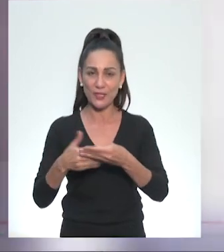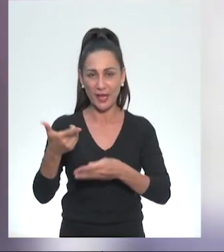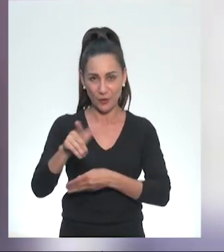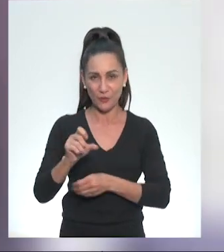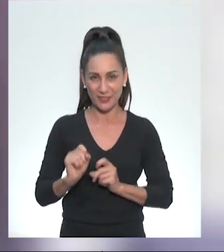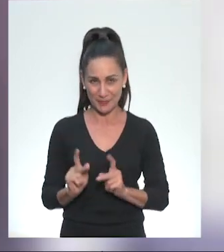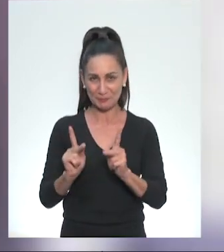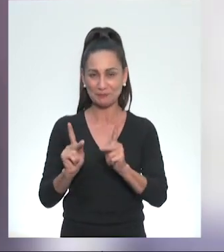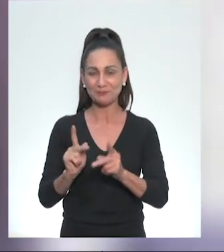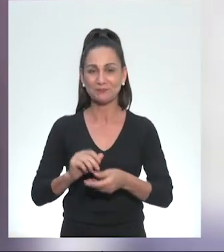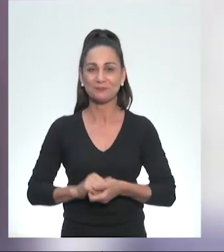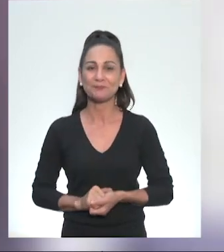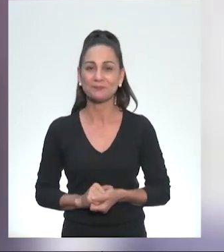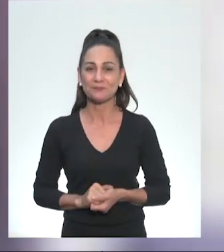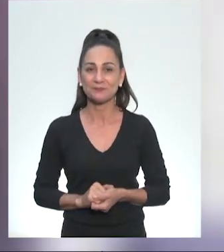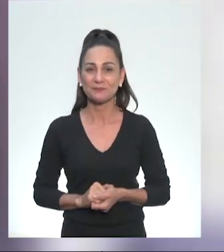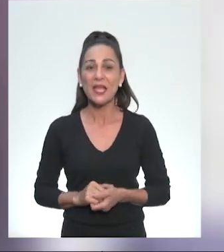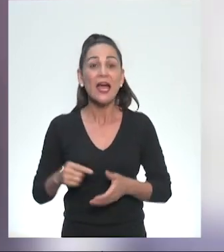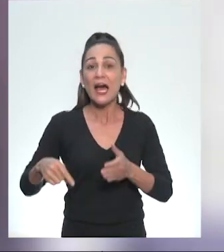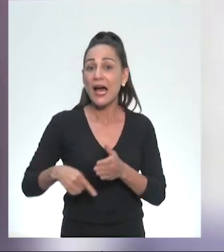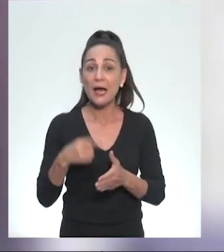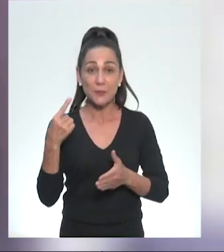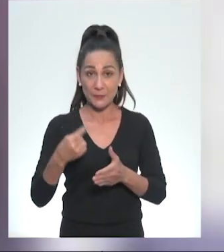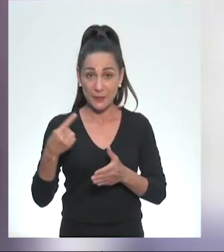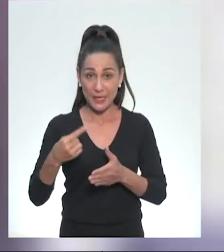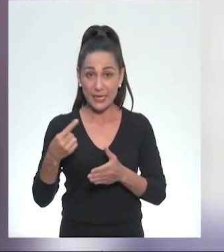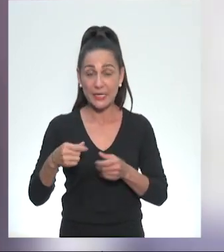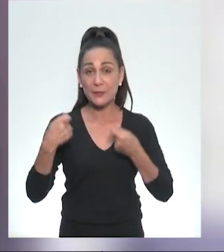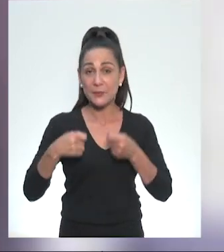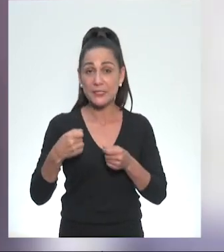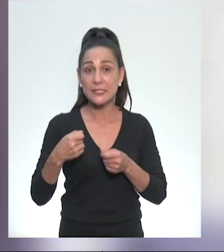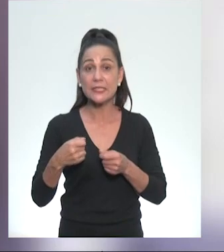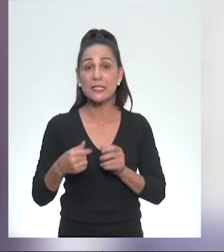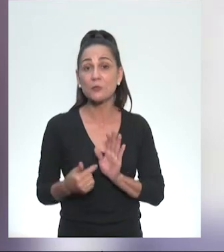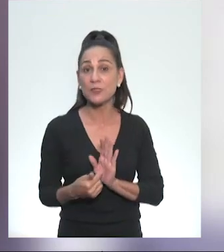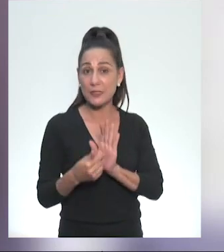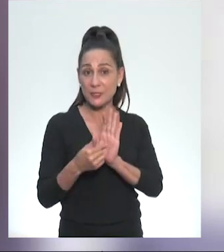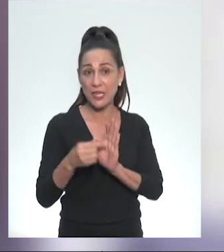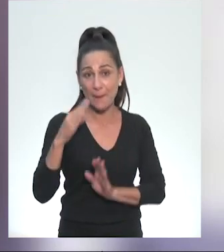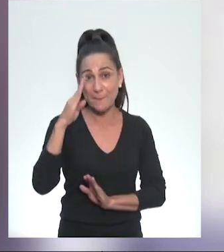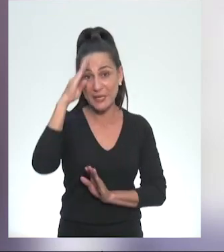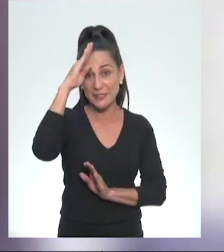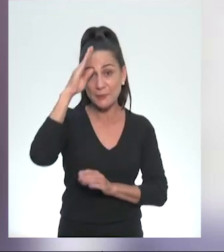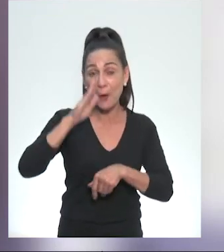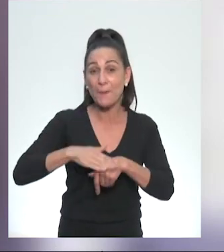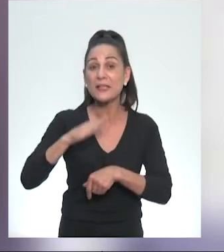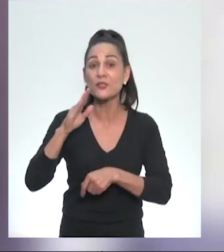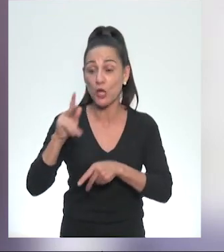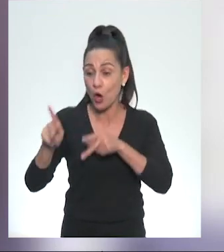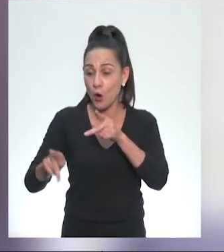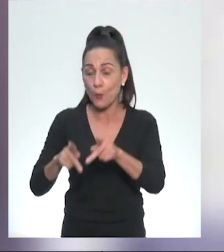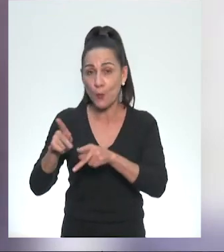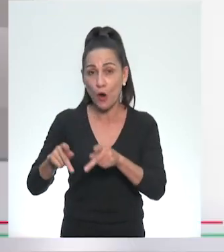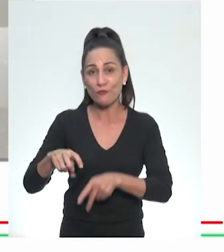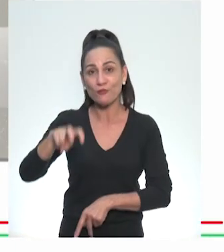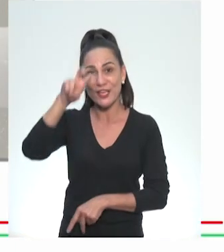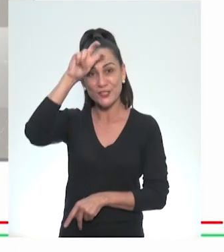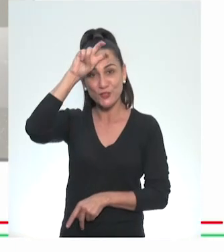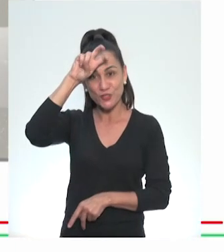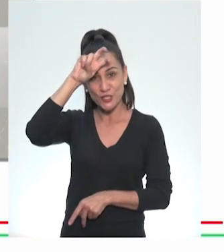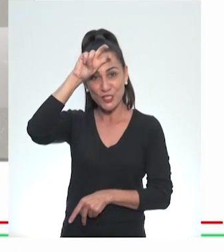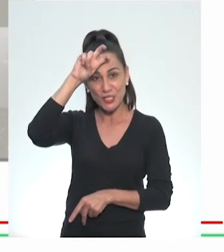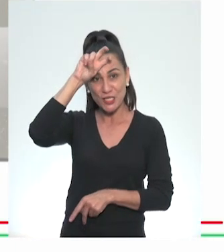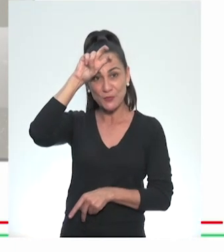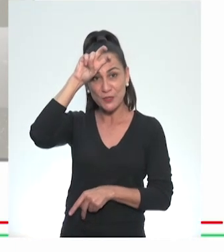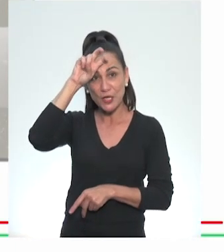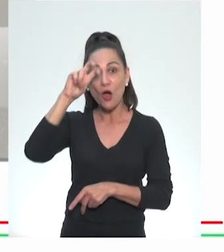tá bom? A primeira que precisamos pontuar e a mais conhecida é a civilização egípcia ou